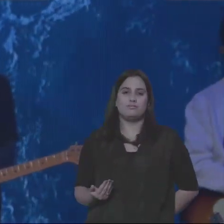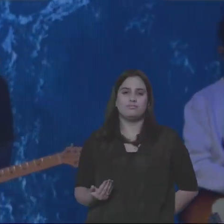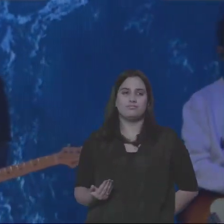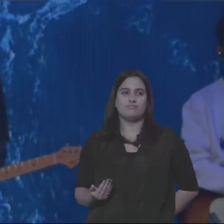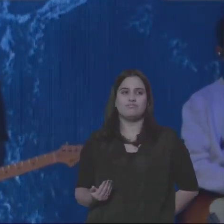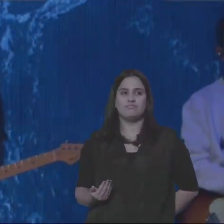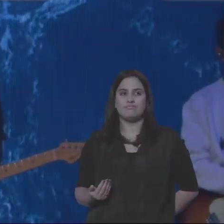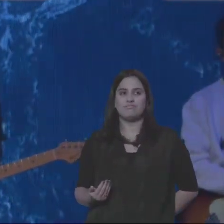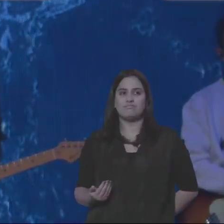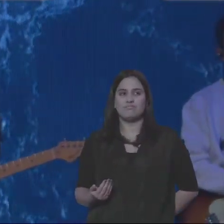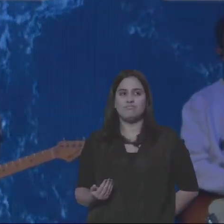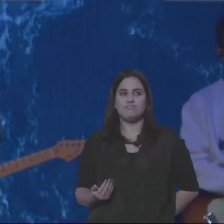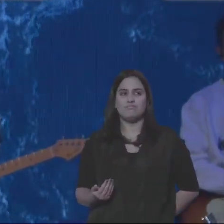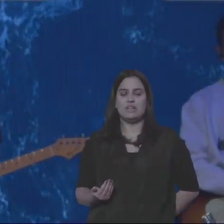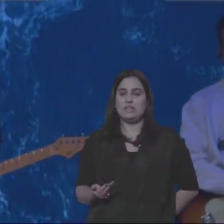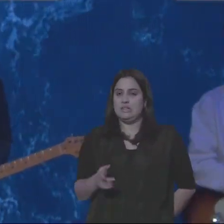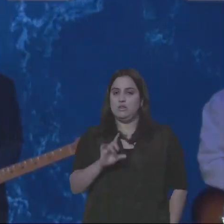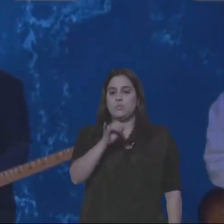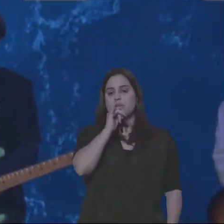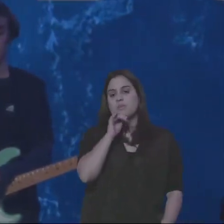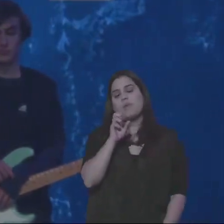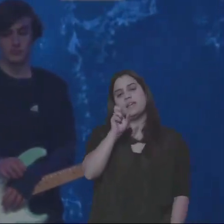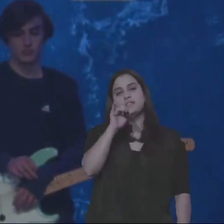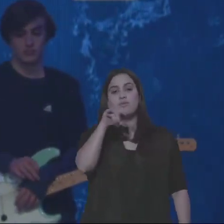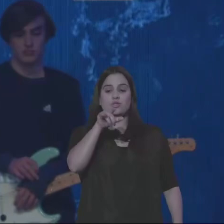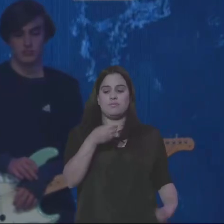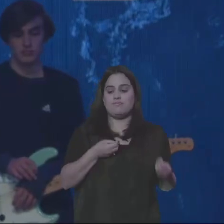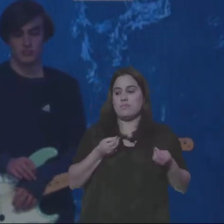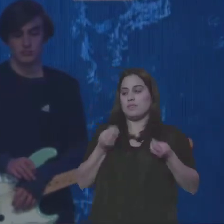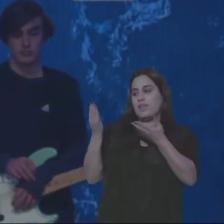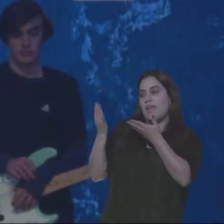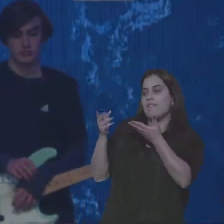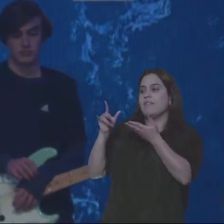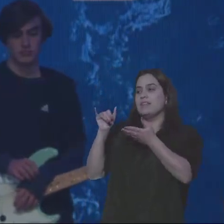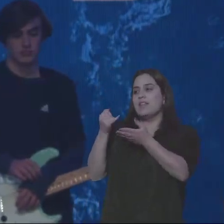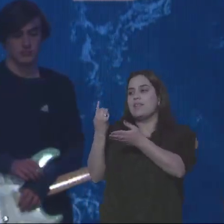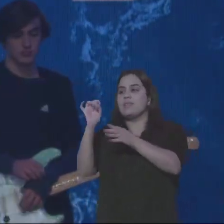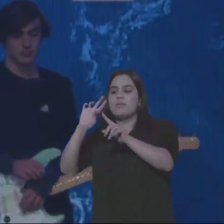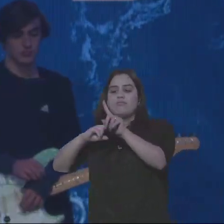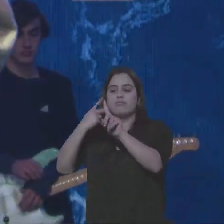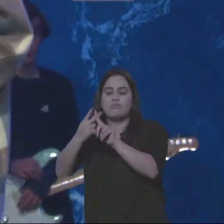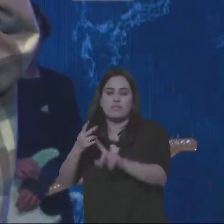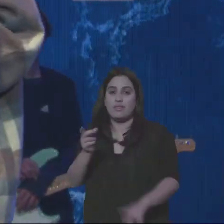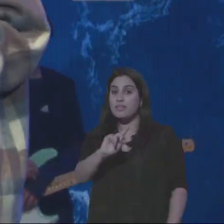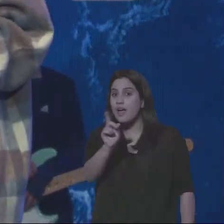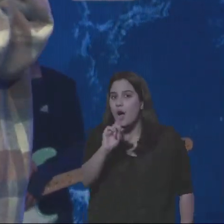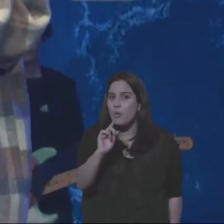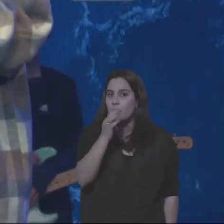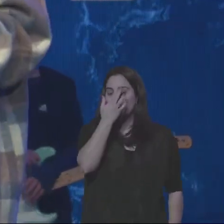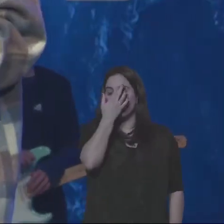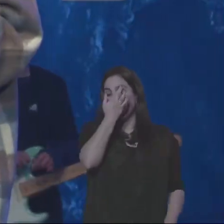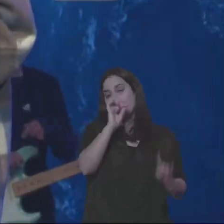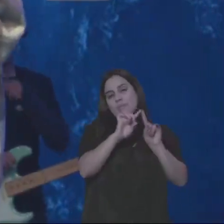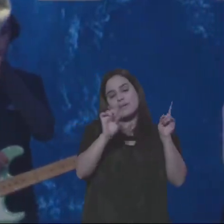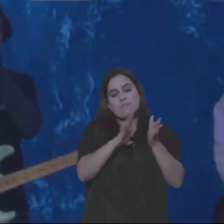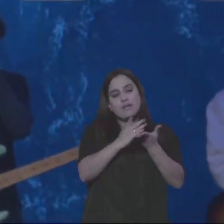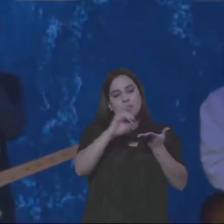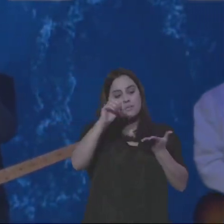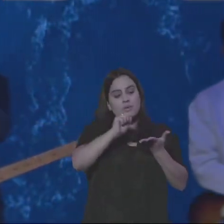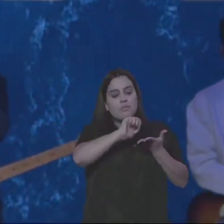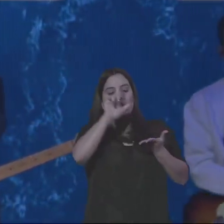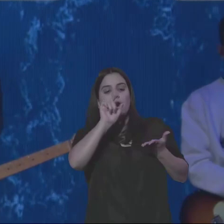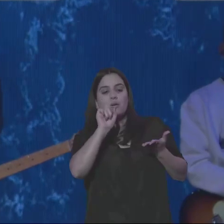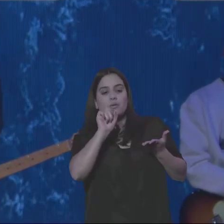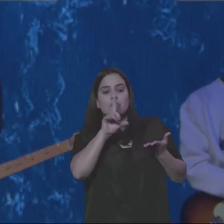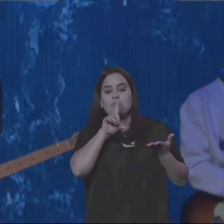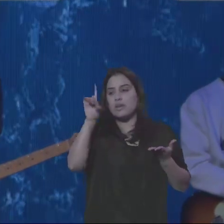Não, né, tipo assim, ah, se você der tanto, você vai receber 10 vezes mais necessariamente. Mas a Bíblia é clara que ela realmente nos... Deus